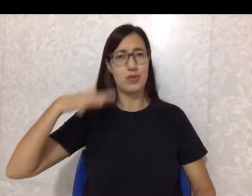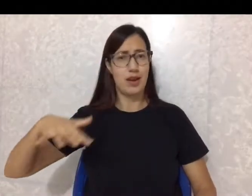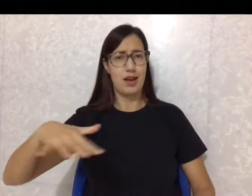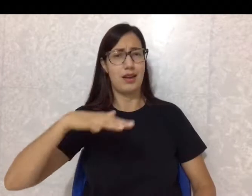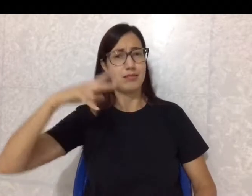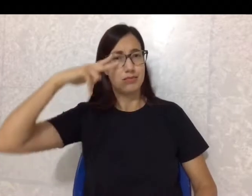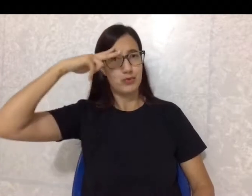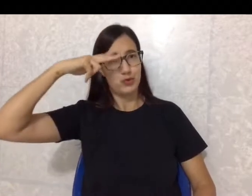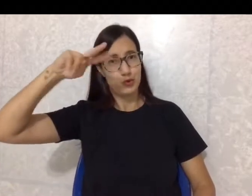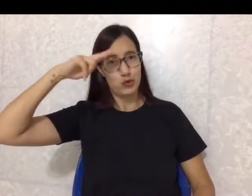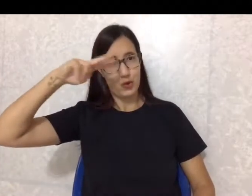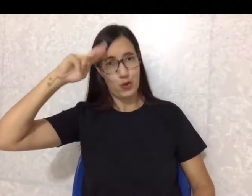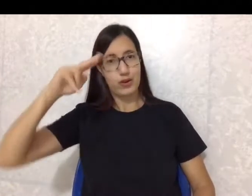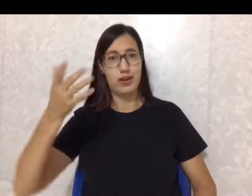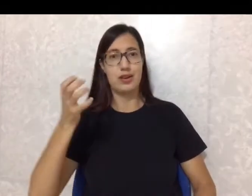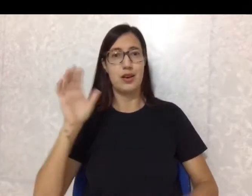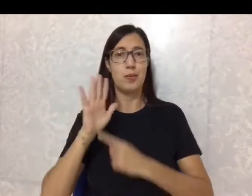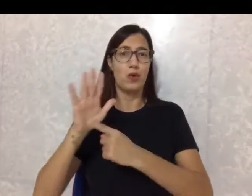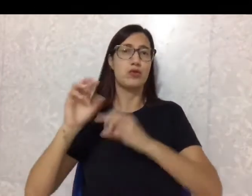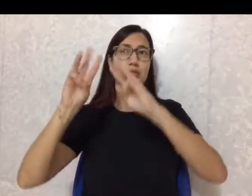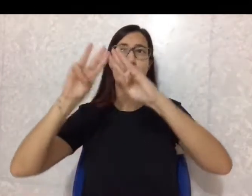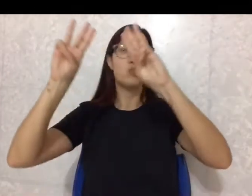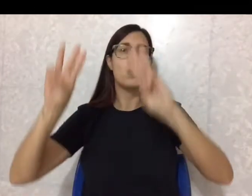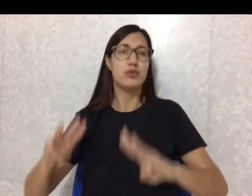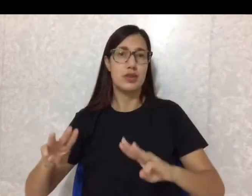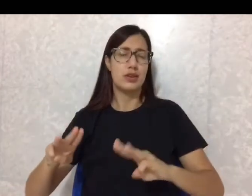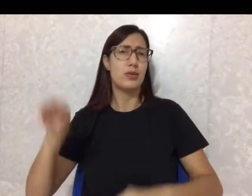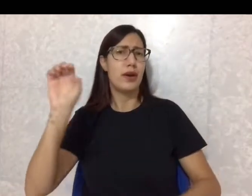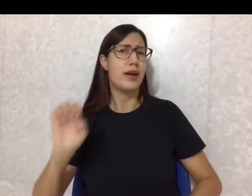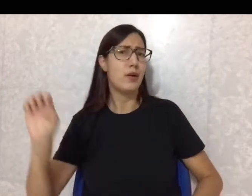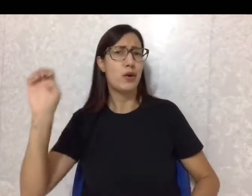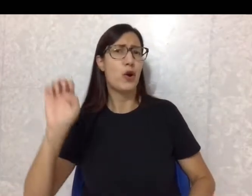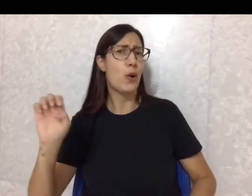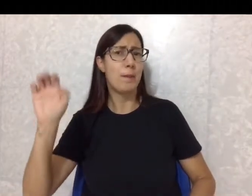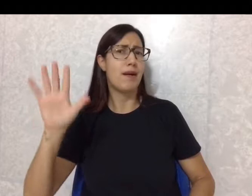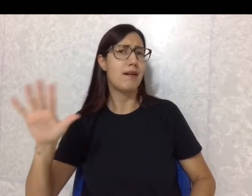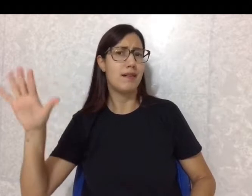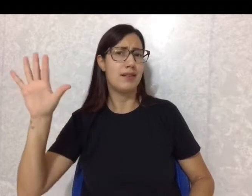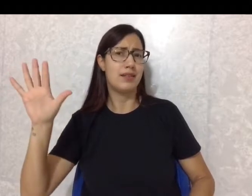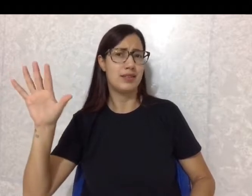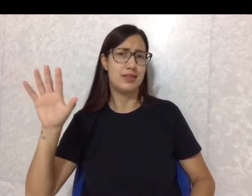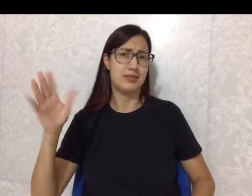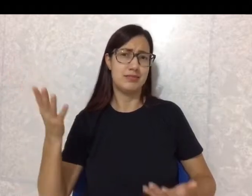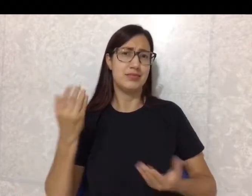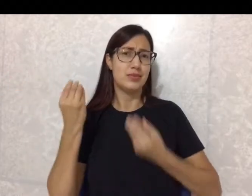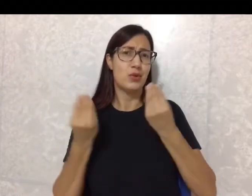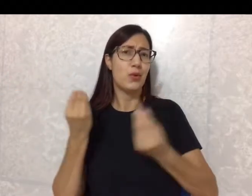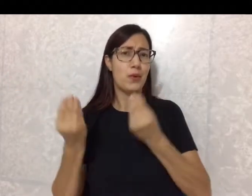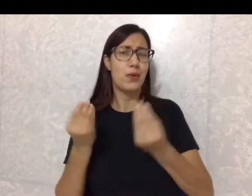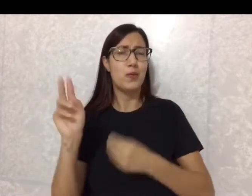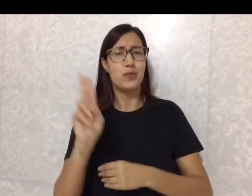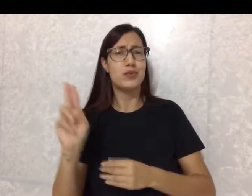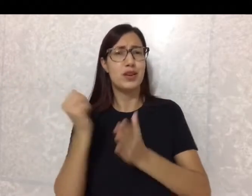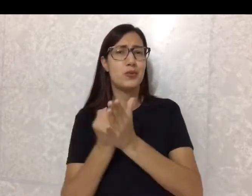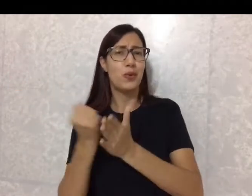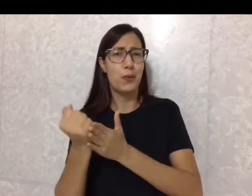quer citar um documento histórico que está no museu na Europa e que ele não tem acesso para pegar aquele documento e ler. Então, de certa forma, ele usa esse